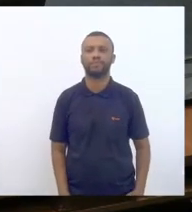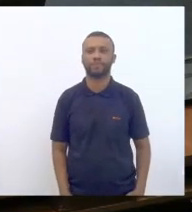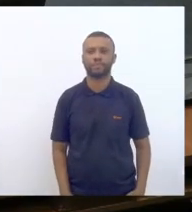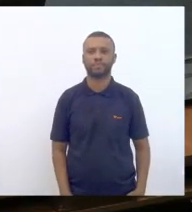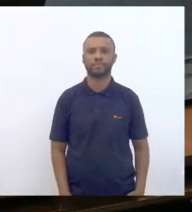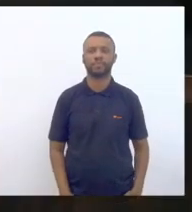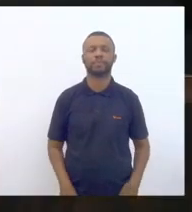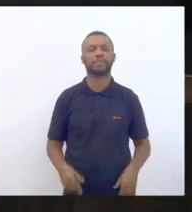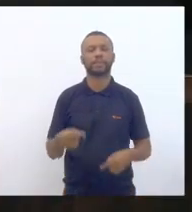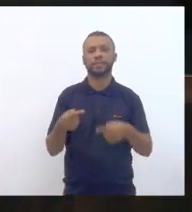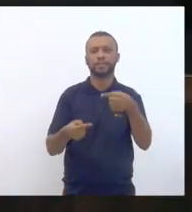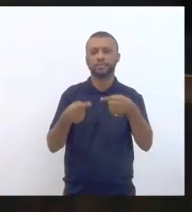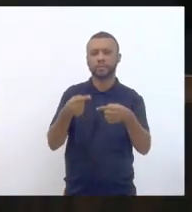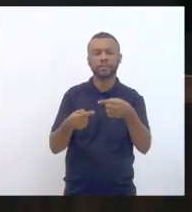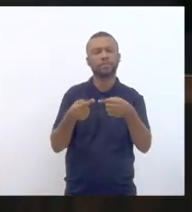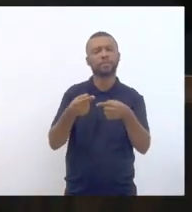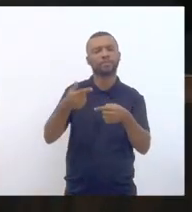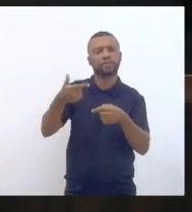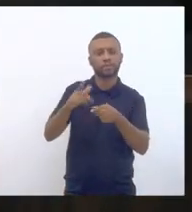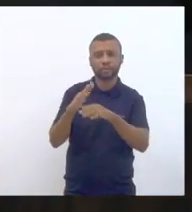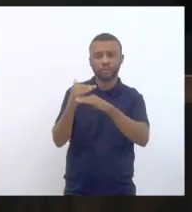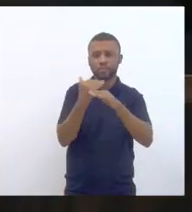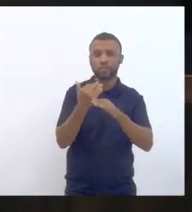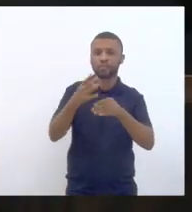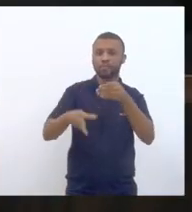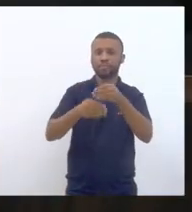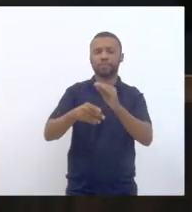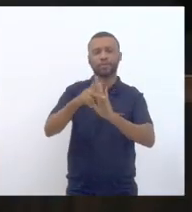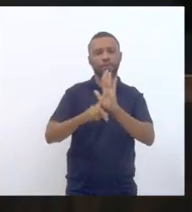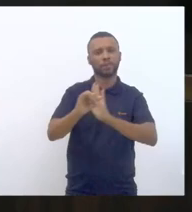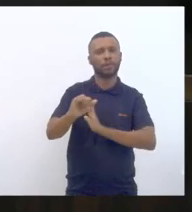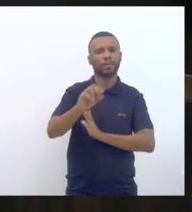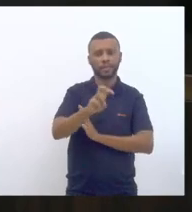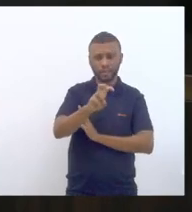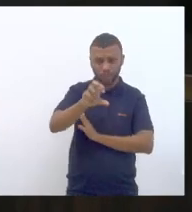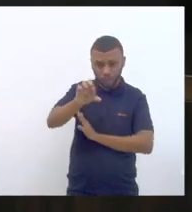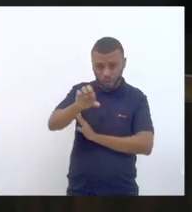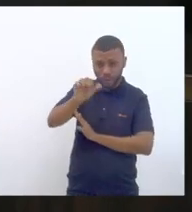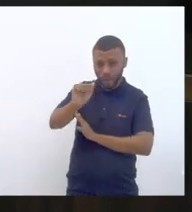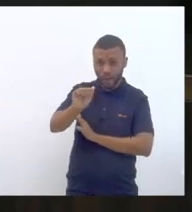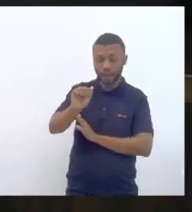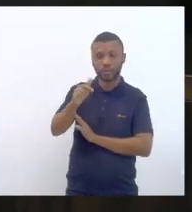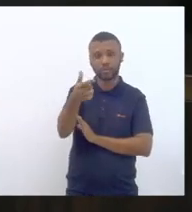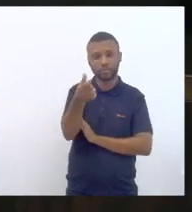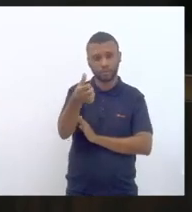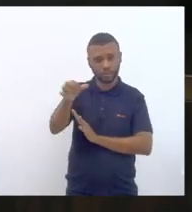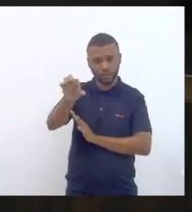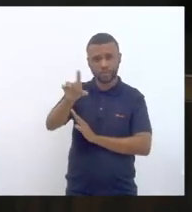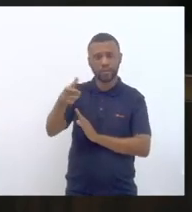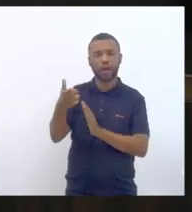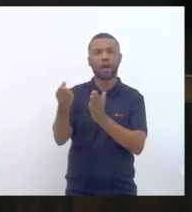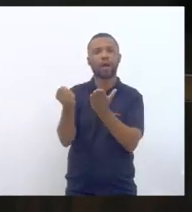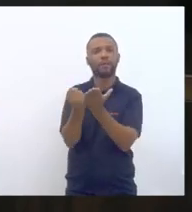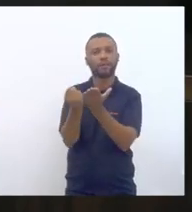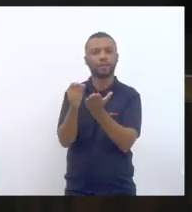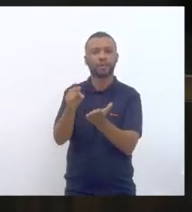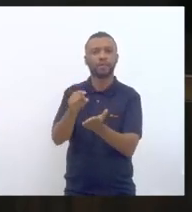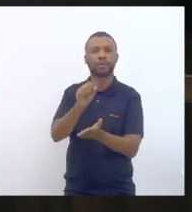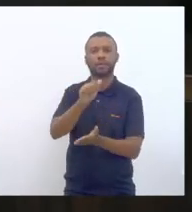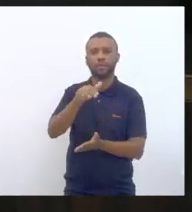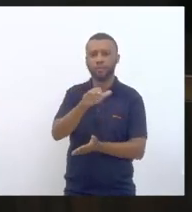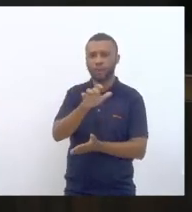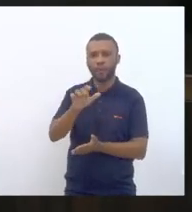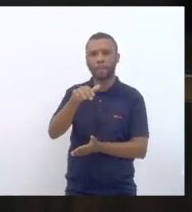Em tramitação ordinária, em segunda discussão, redação do vencido assim emendado. Projeto de lei 559-A de 19, de autoria do deputado Samuel Malafaia, que determina que